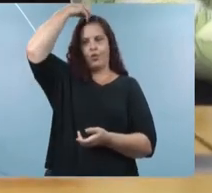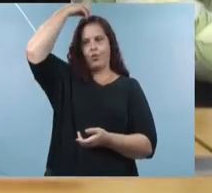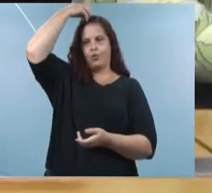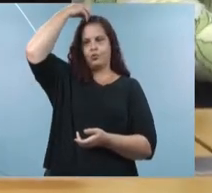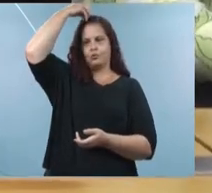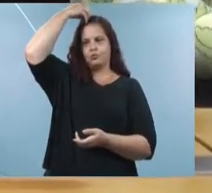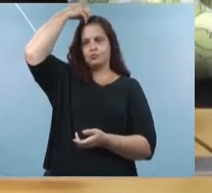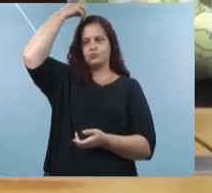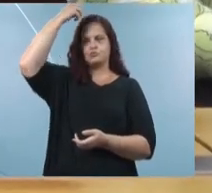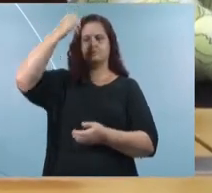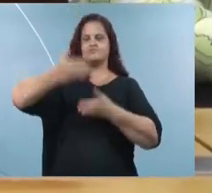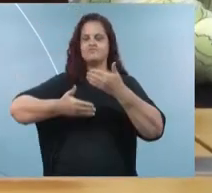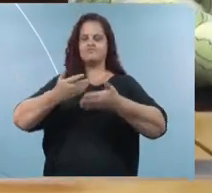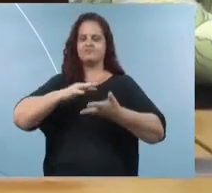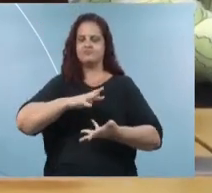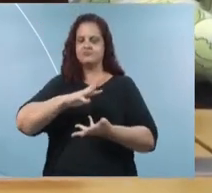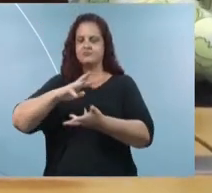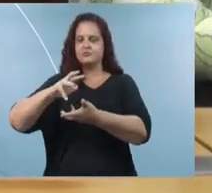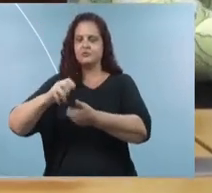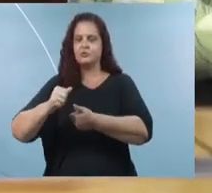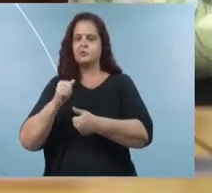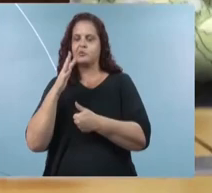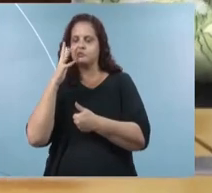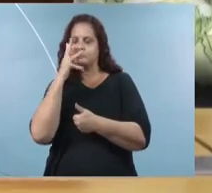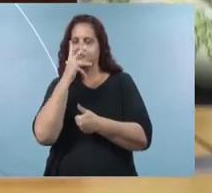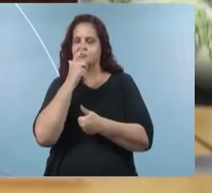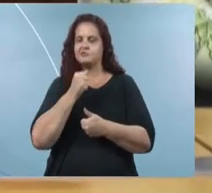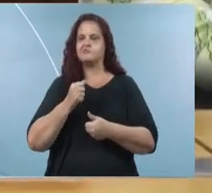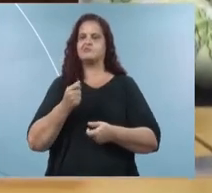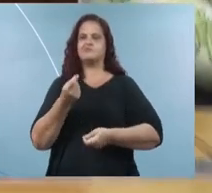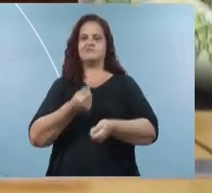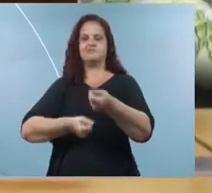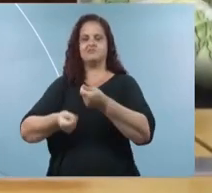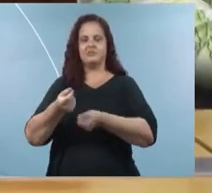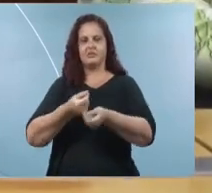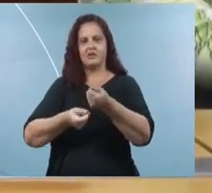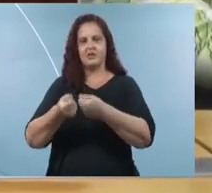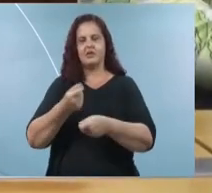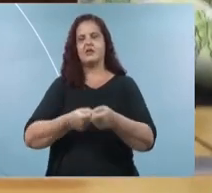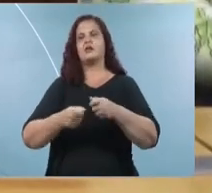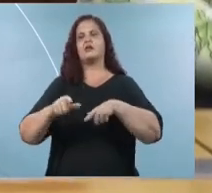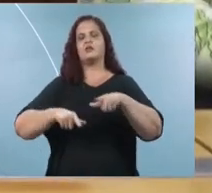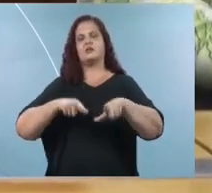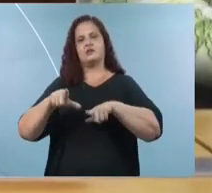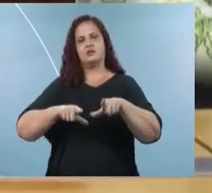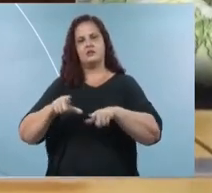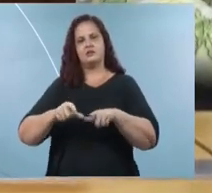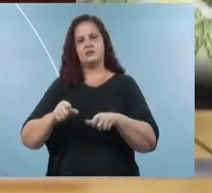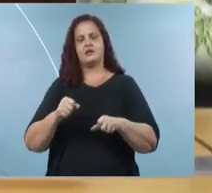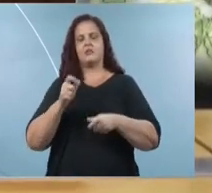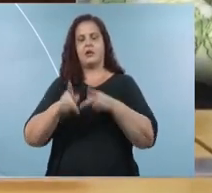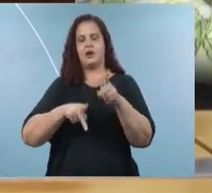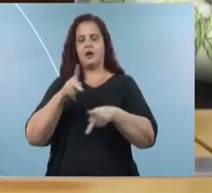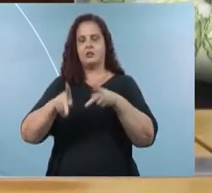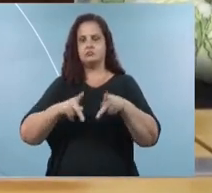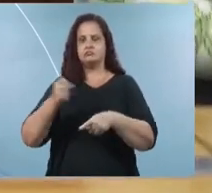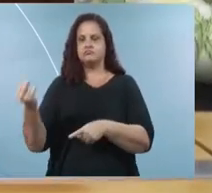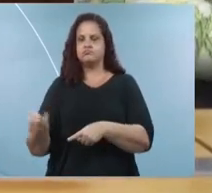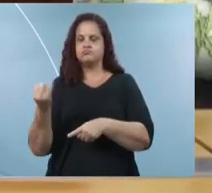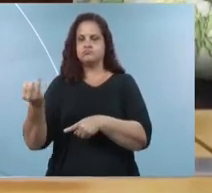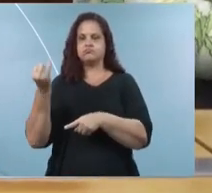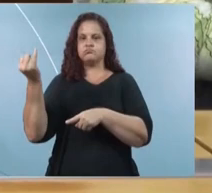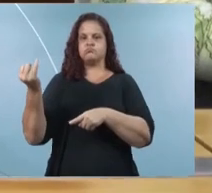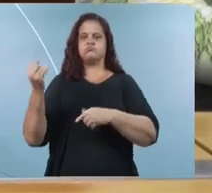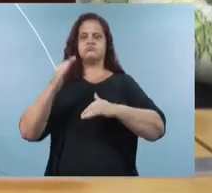também na geração de emprego e renda para a nossa população, algo tão importante. Essa